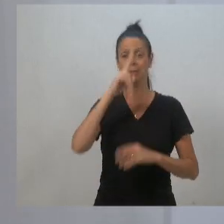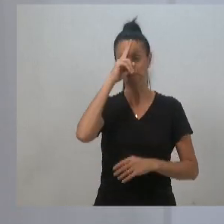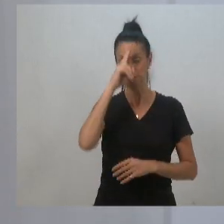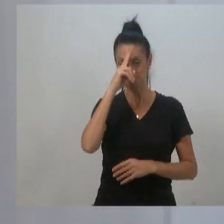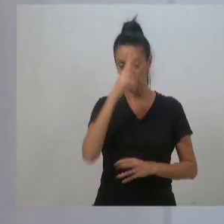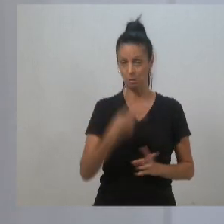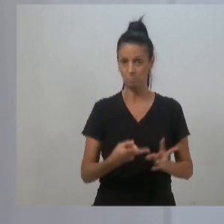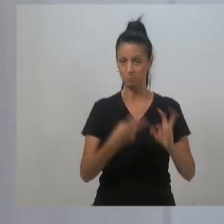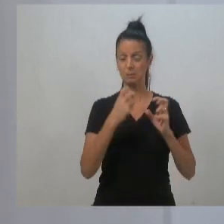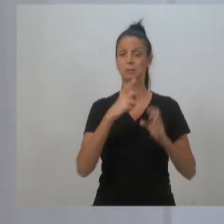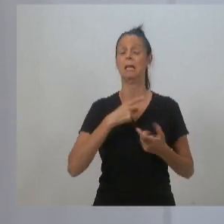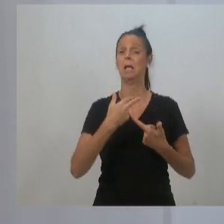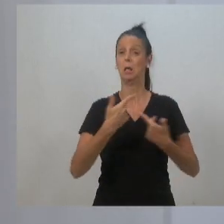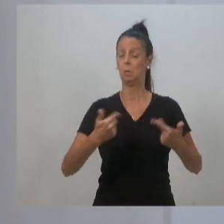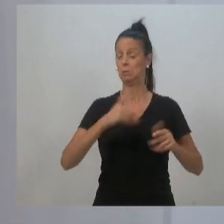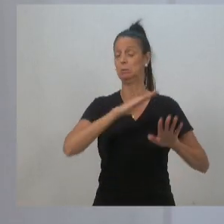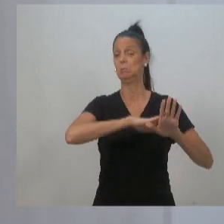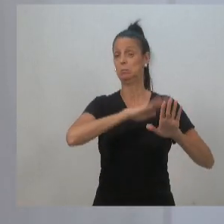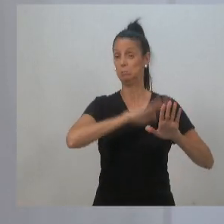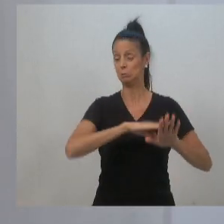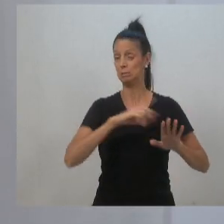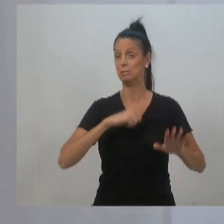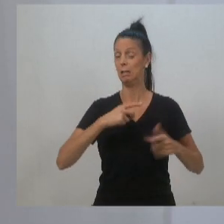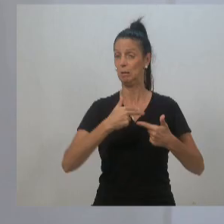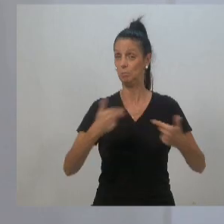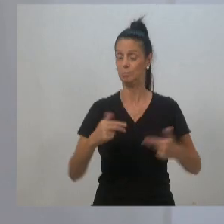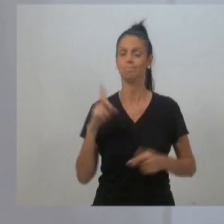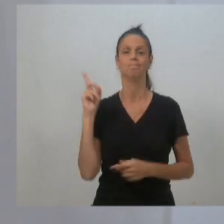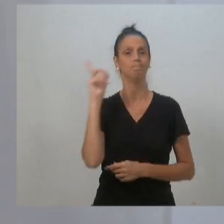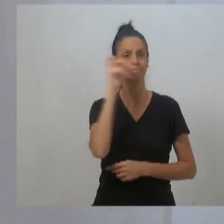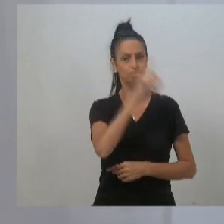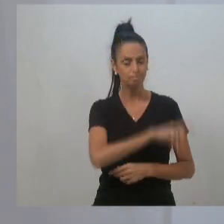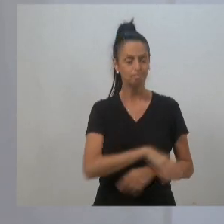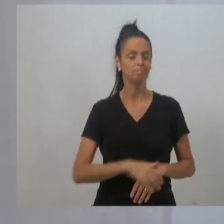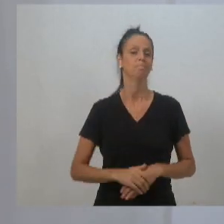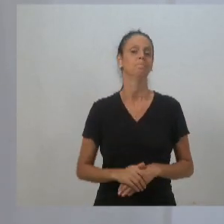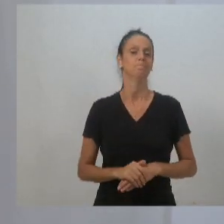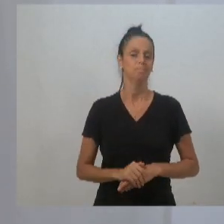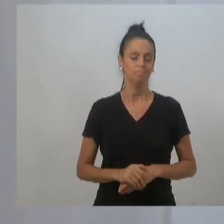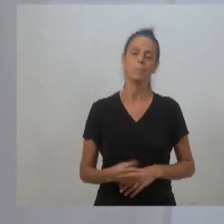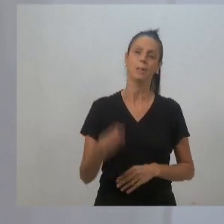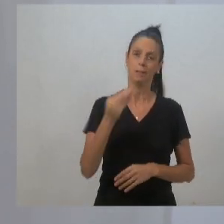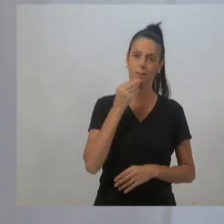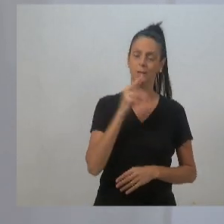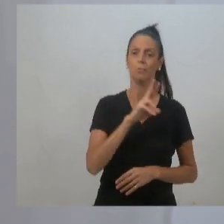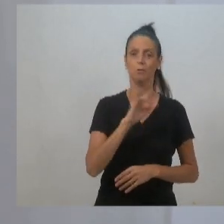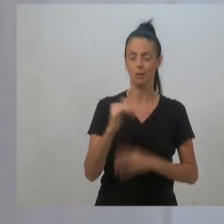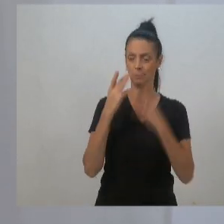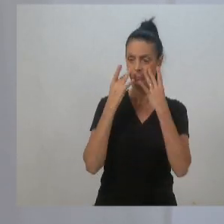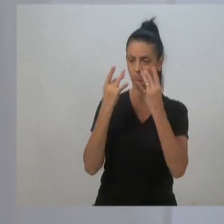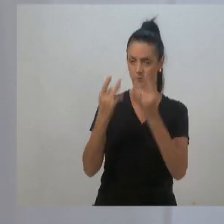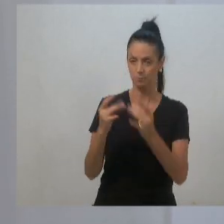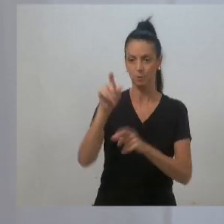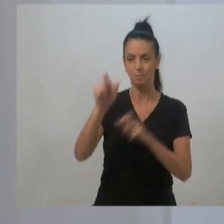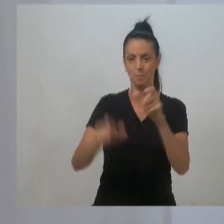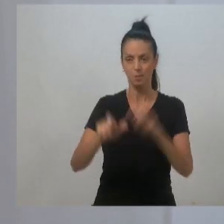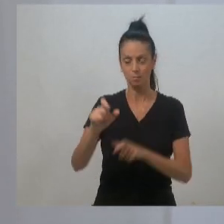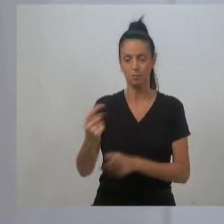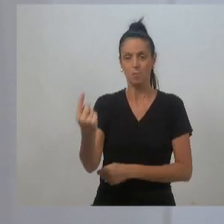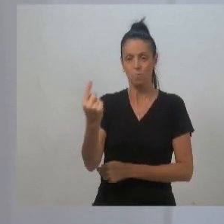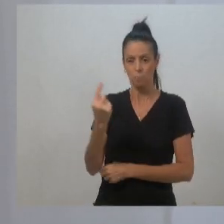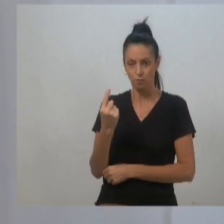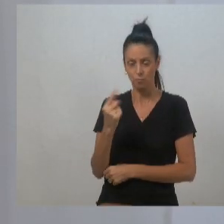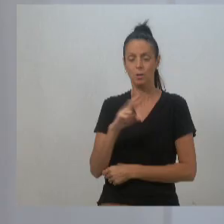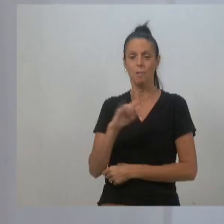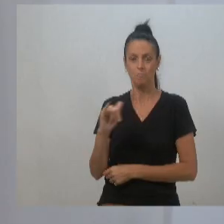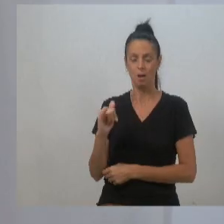fedendo, cada vez mais. E está ficando difícil, a gente vai, claro, ouvir aqui muita gente, tem gente vindo aqui na Câmara para a gente